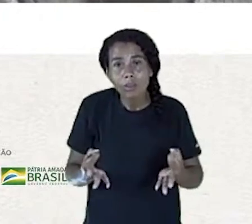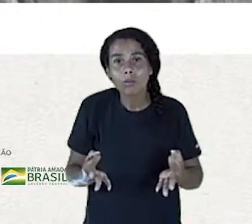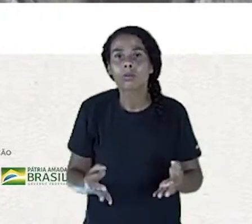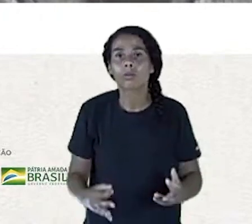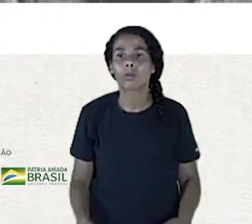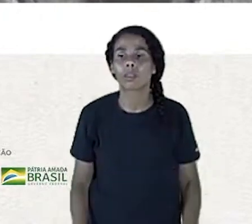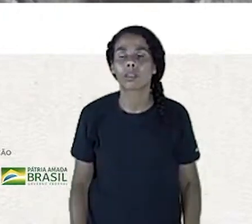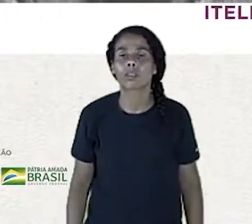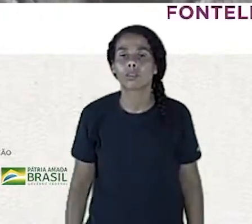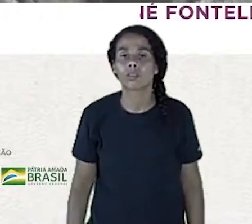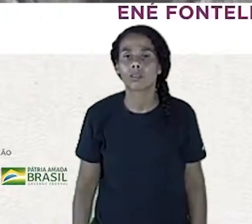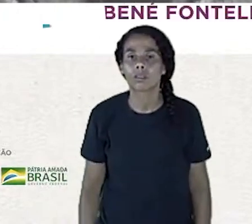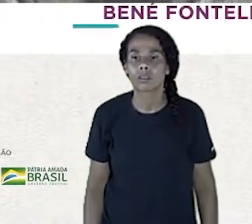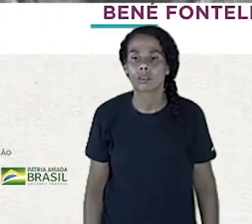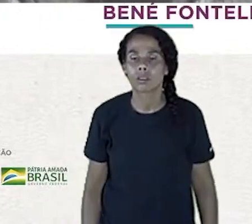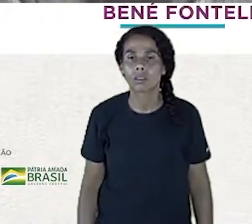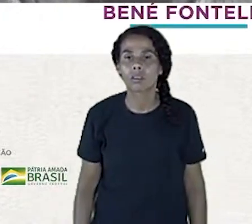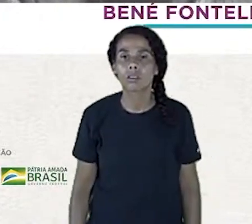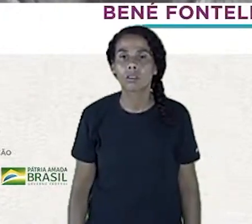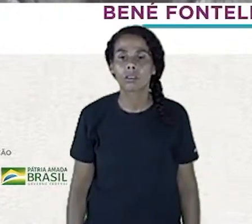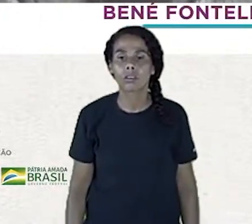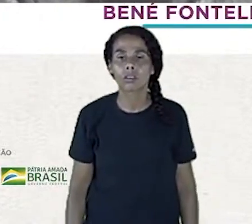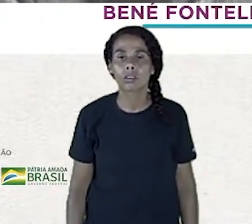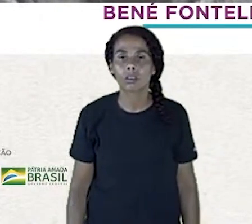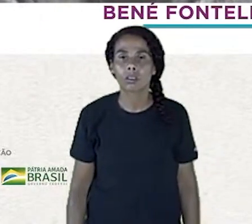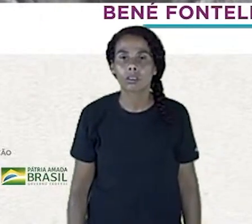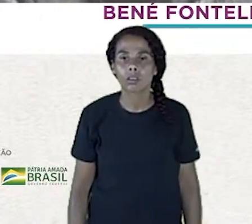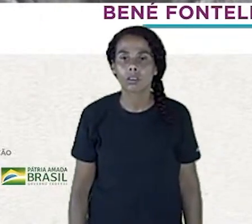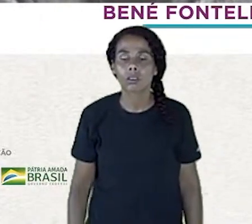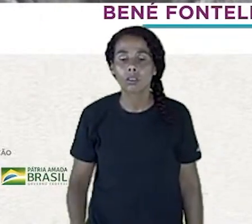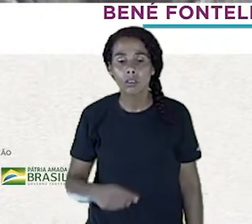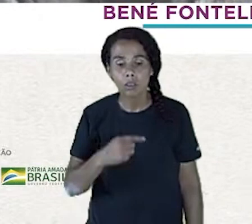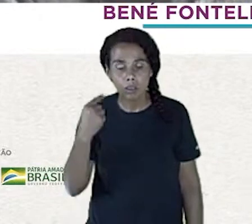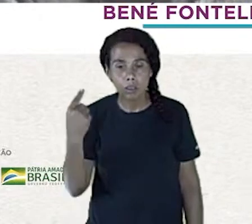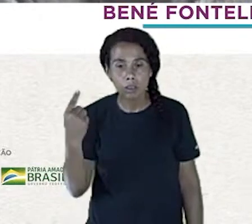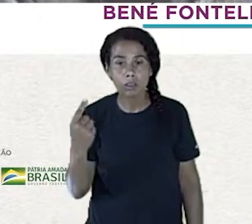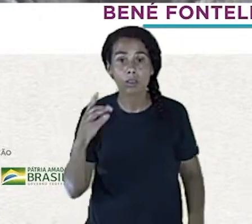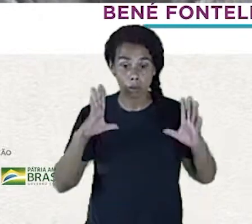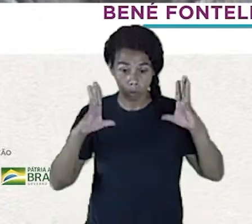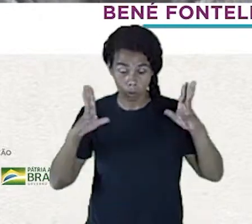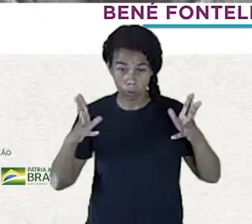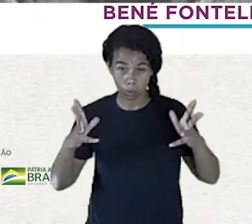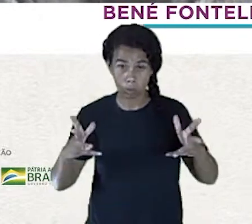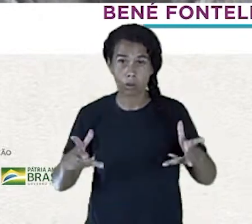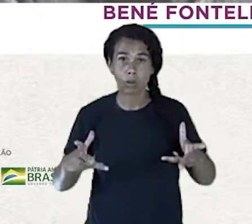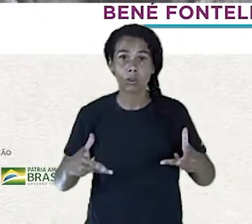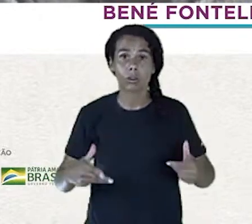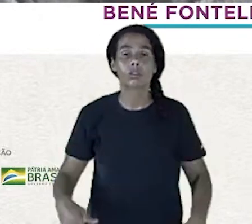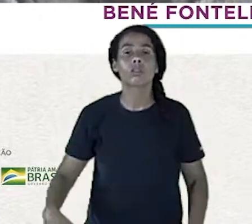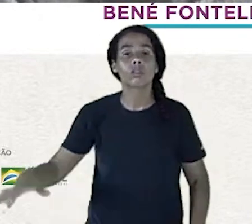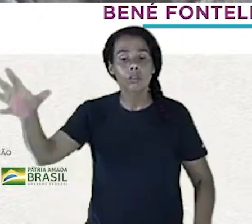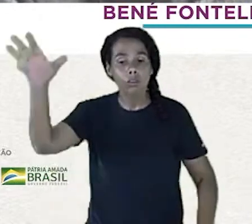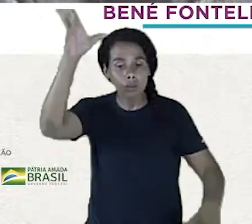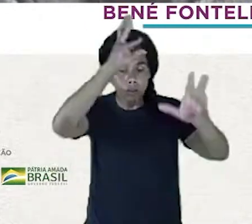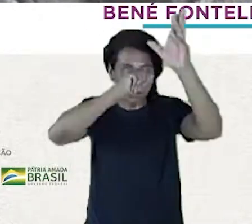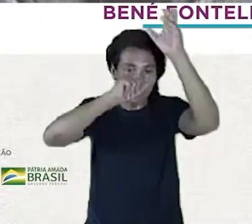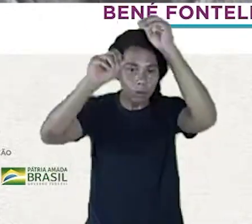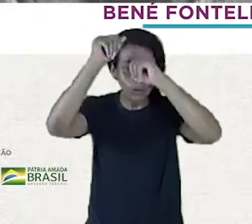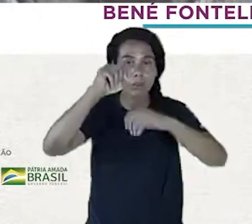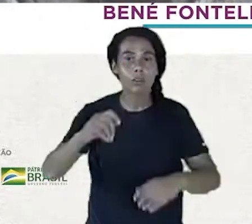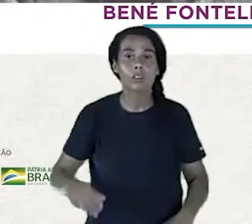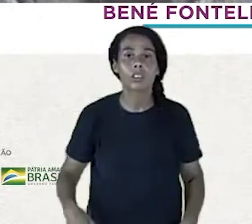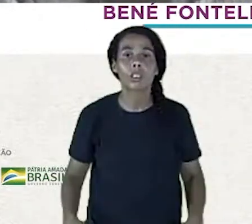e a gente vai sendo isso, vai sendo a sucessão, vai sendo a acumulação desses mestrados todos, enfim,